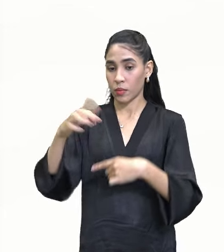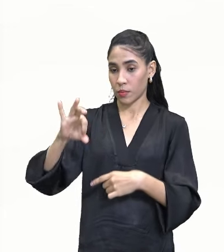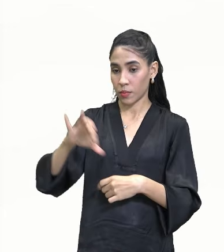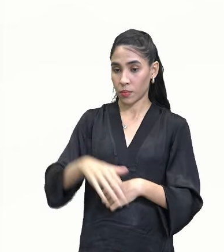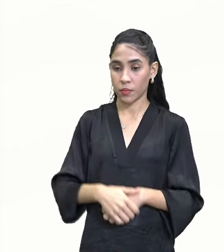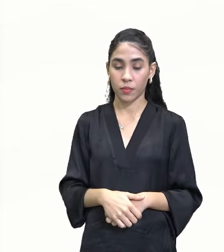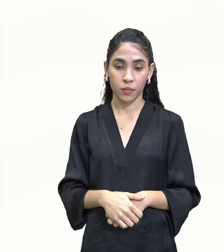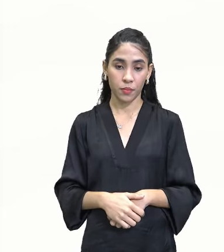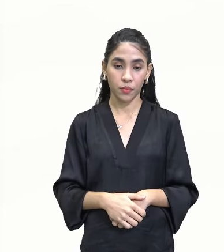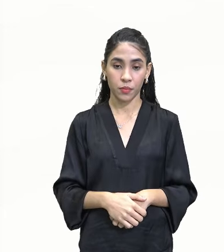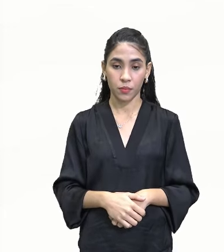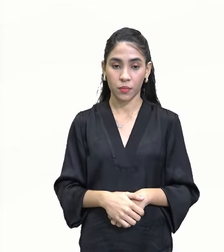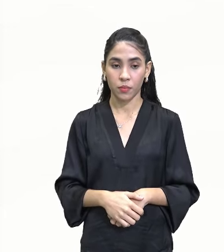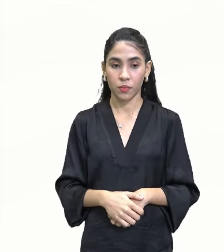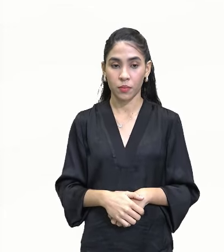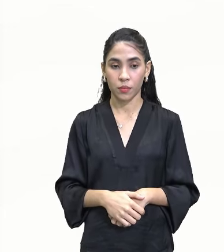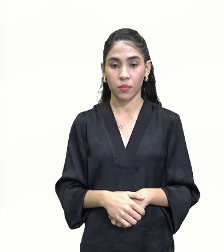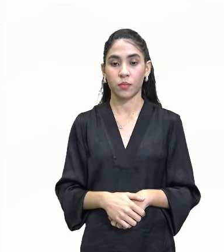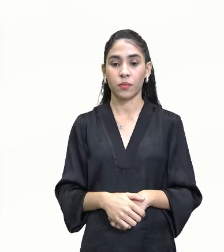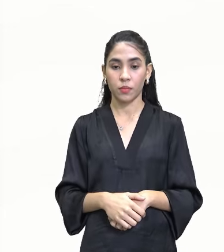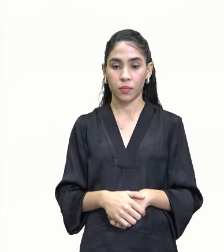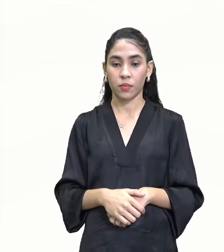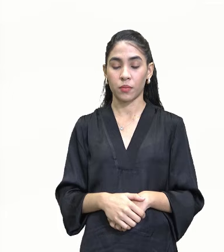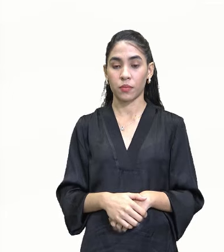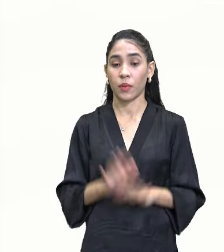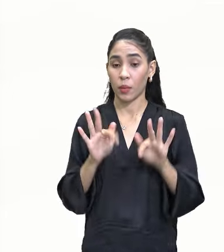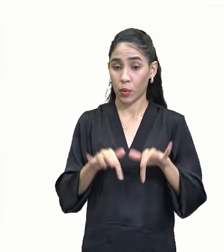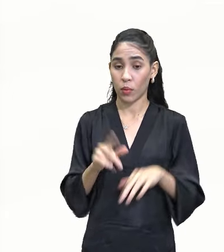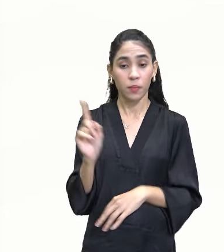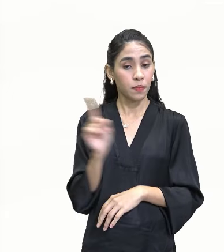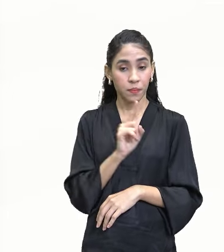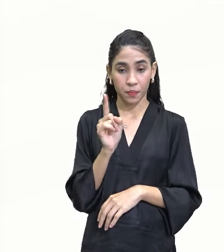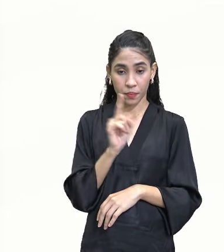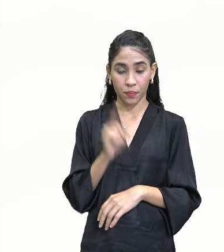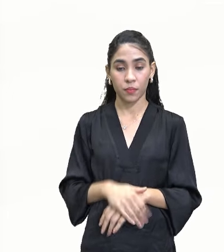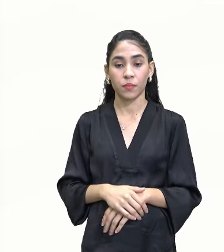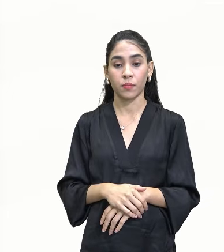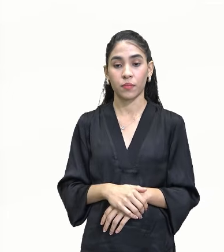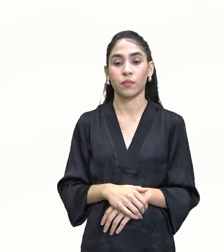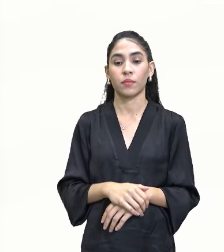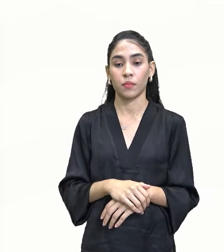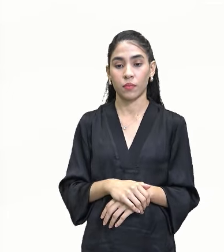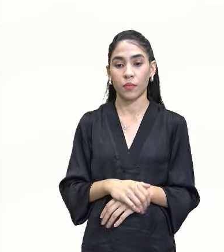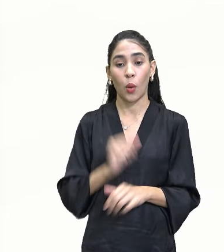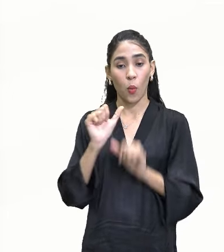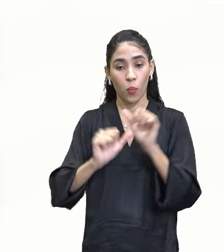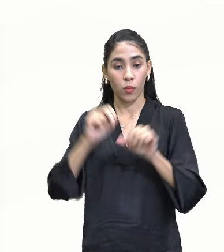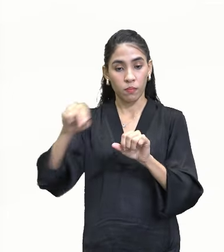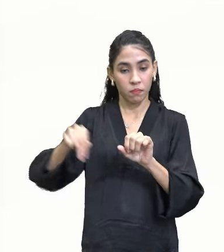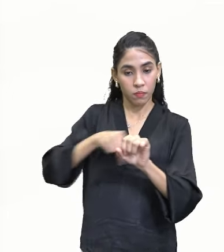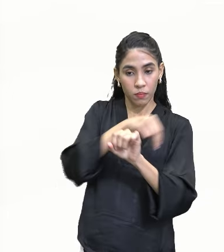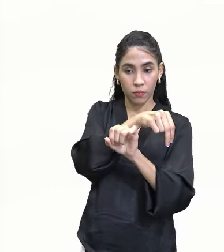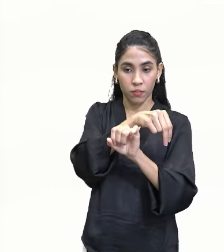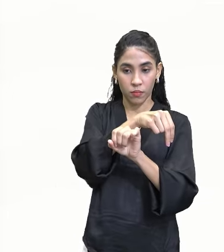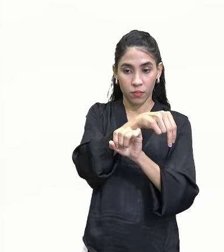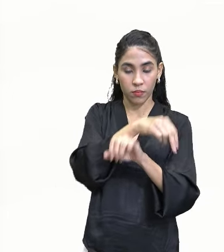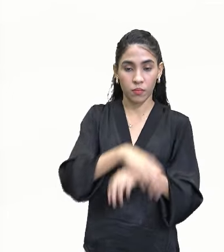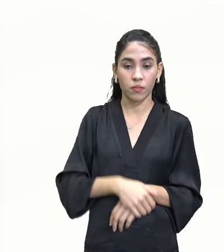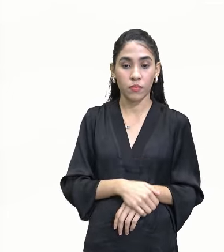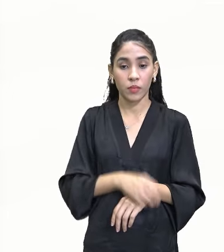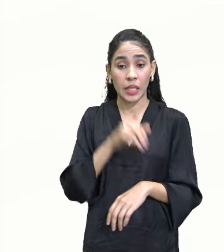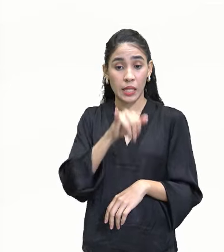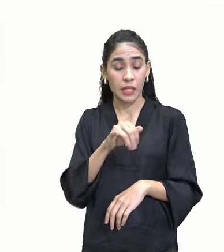19. Já encerrei? Não. Isola a variável, deixa aqui o N sozinho. Então, se